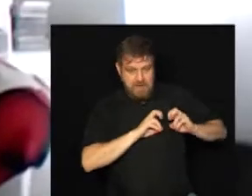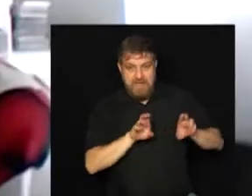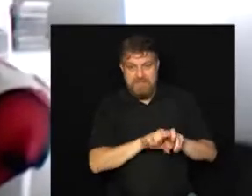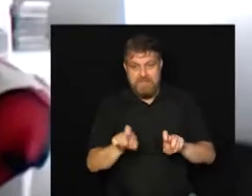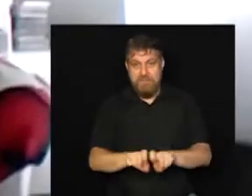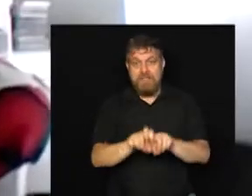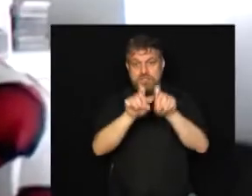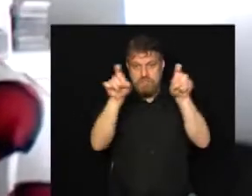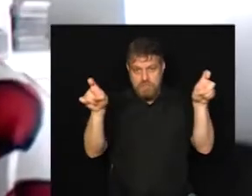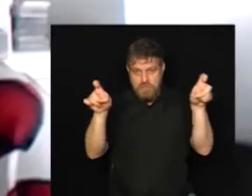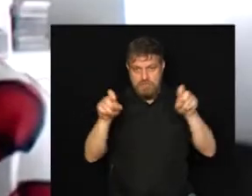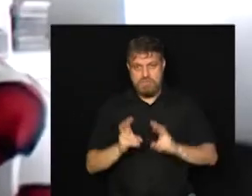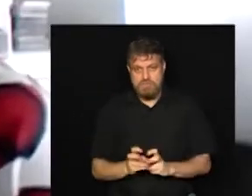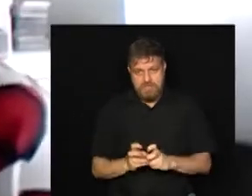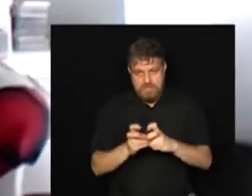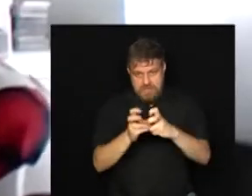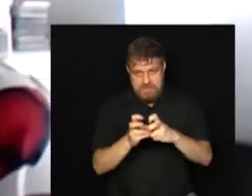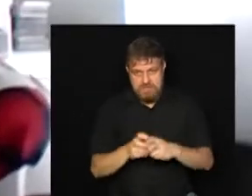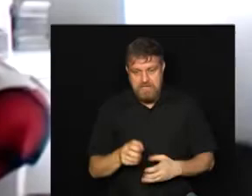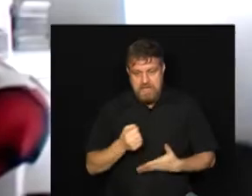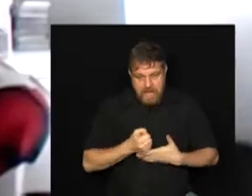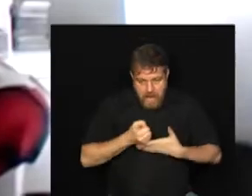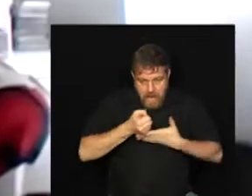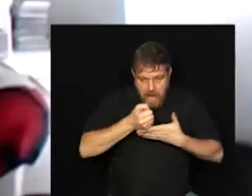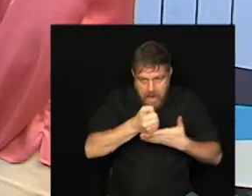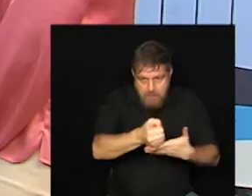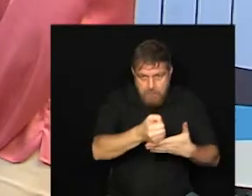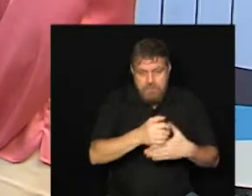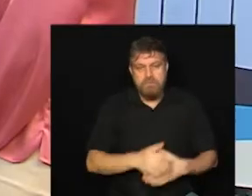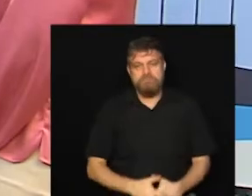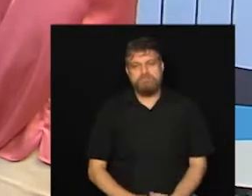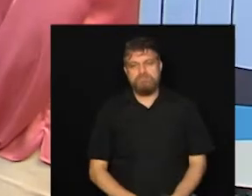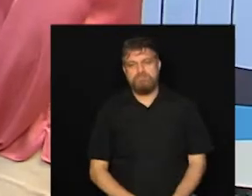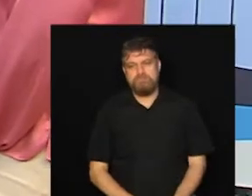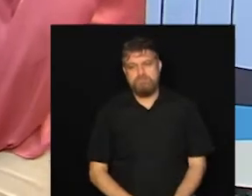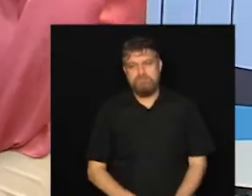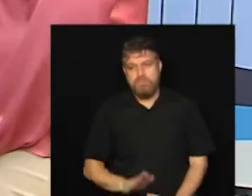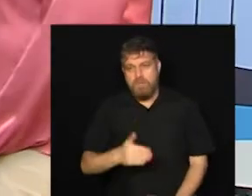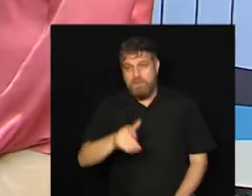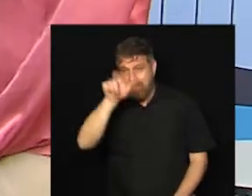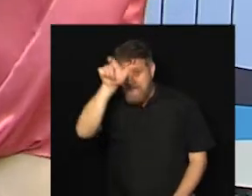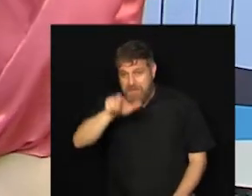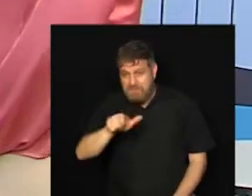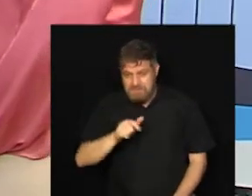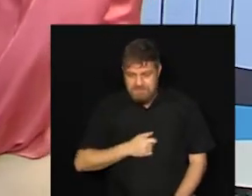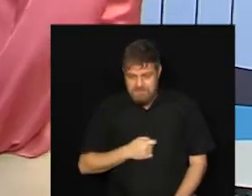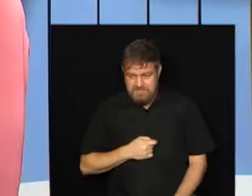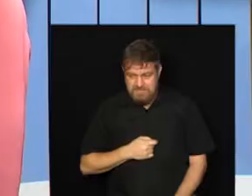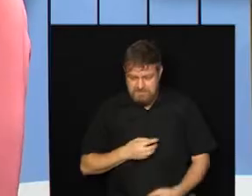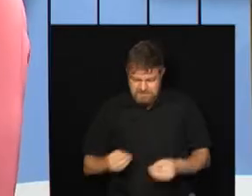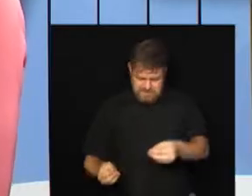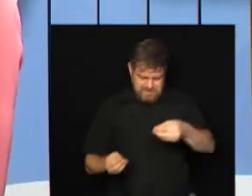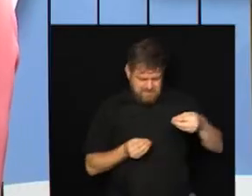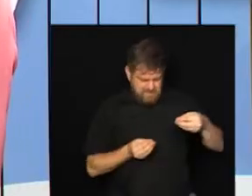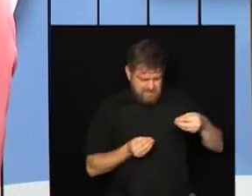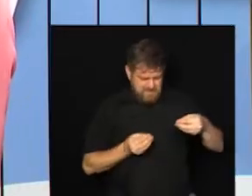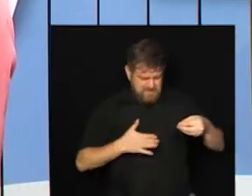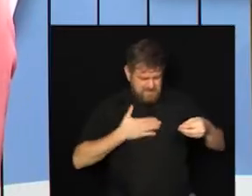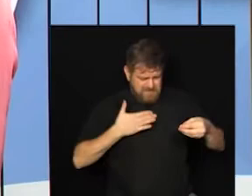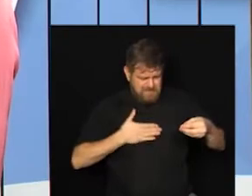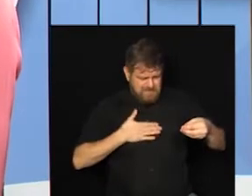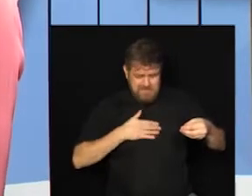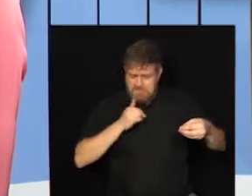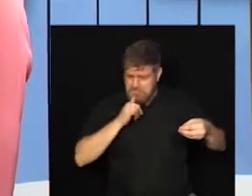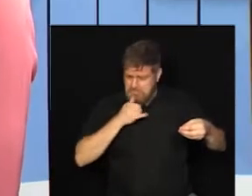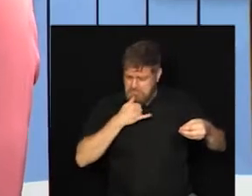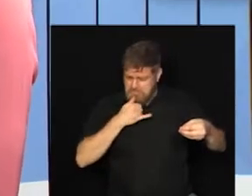câncer ginecológico. E ela dá todo o apoio para a nossa equipe. Porque quando as pessoas recebem esse diagnóstico, né, é um impacto muito